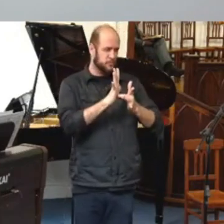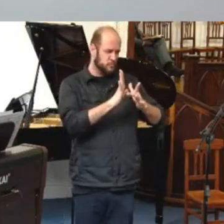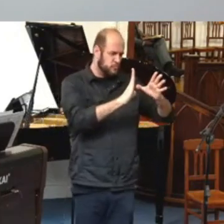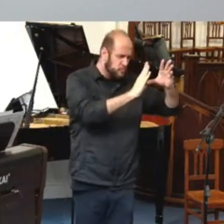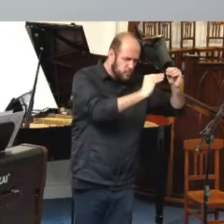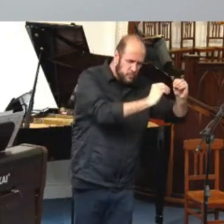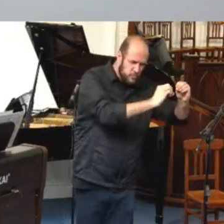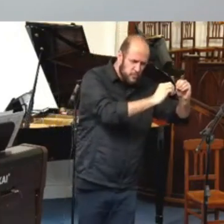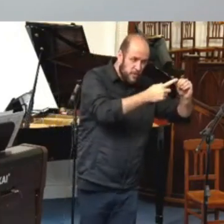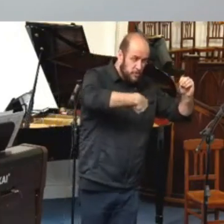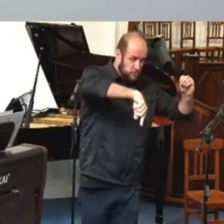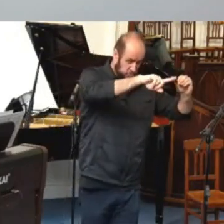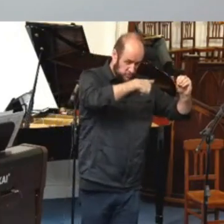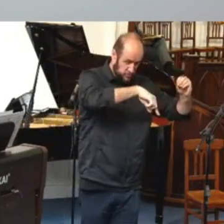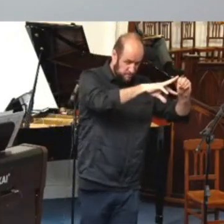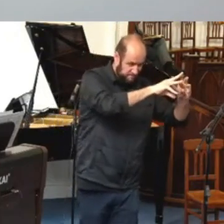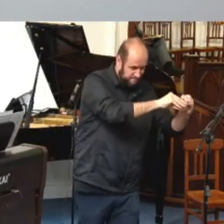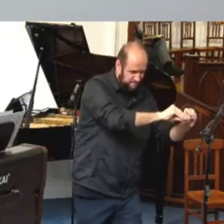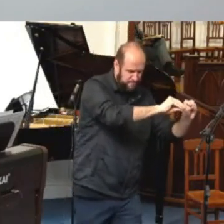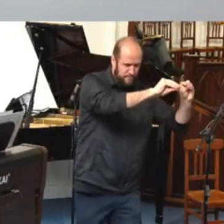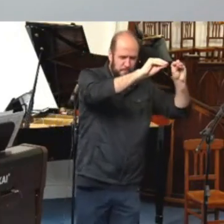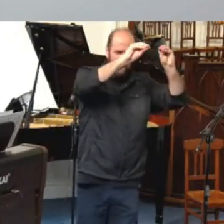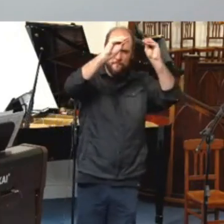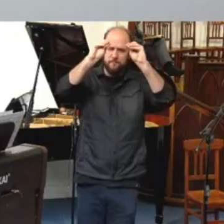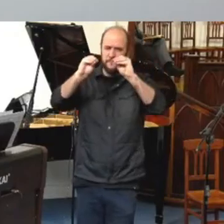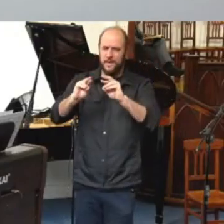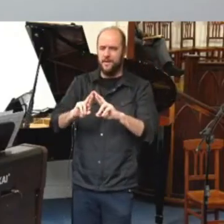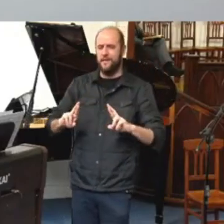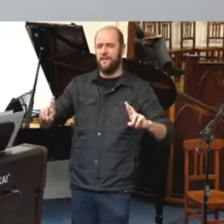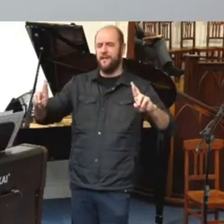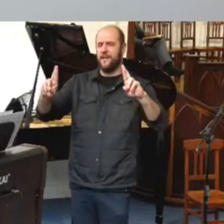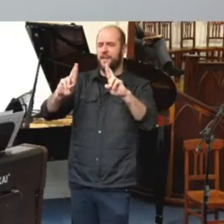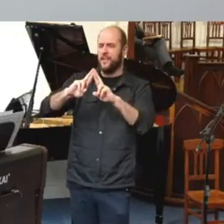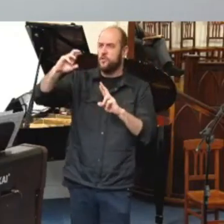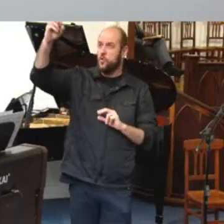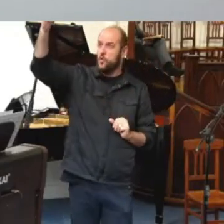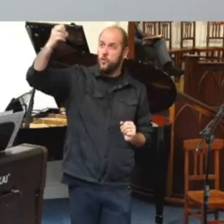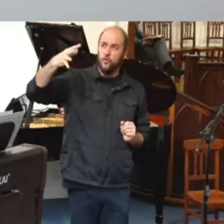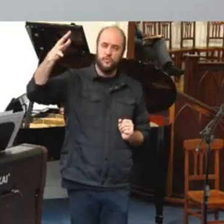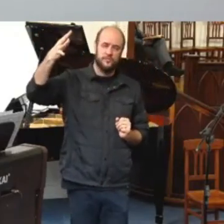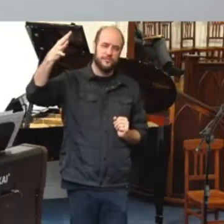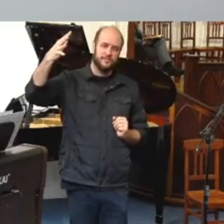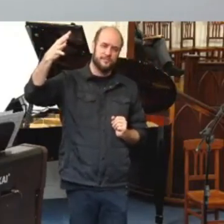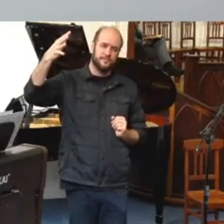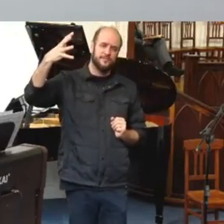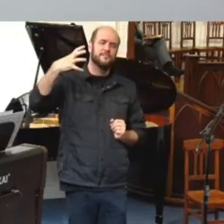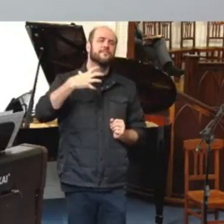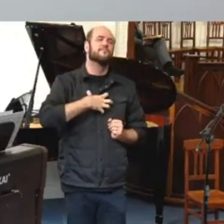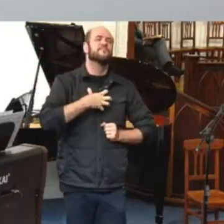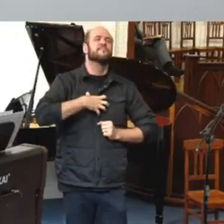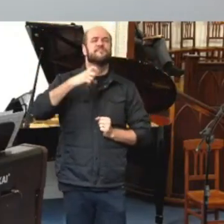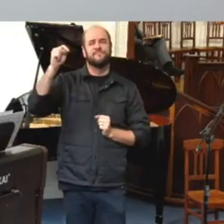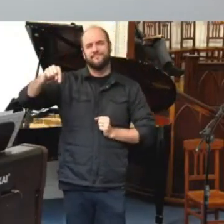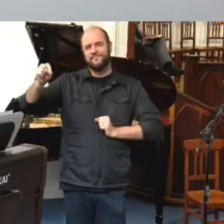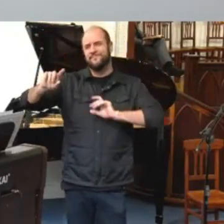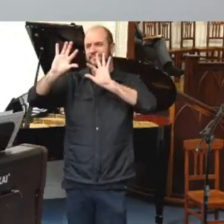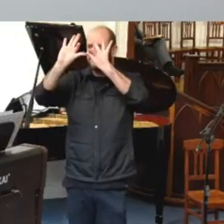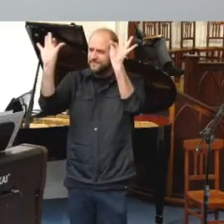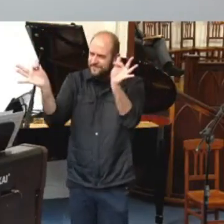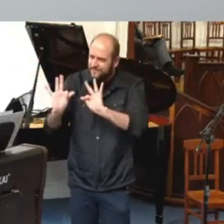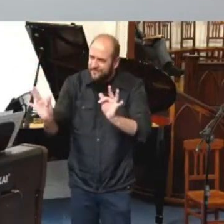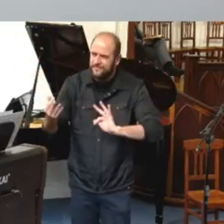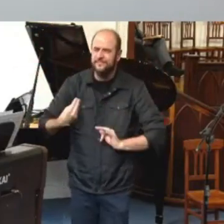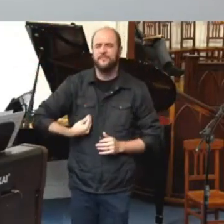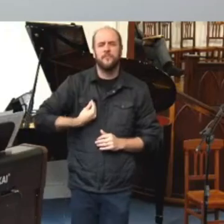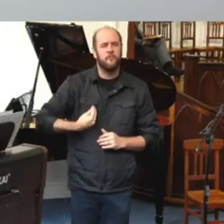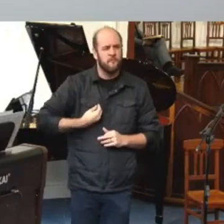transportou para o reino do seu Filho amado. E nesse reino nós temos a alegria de